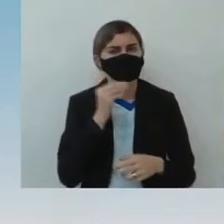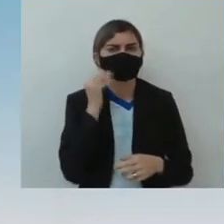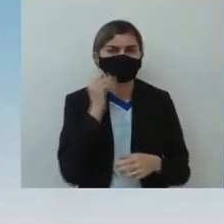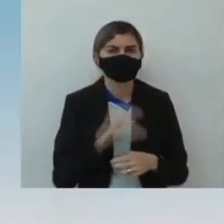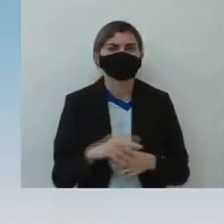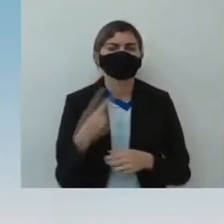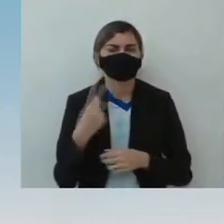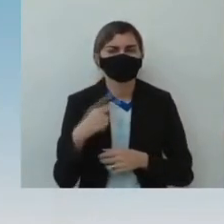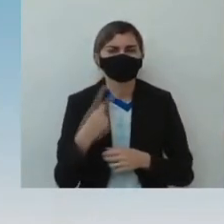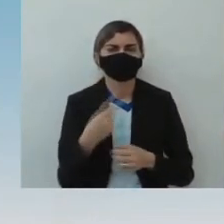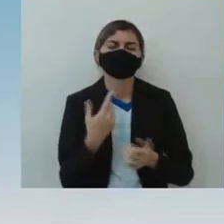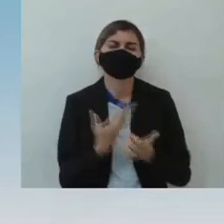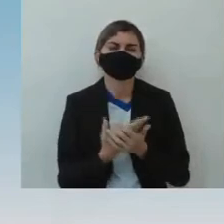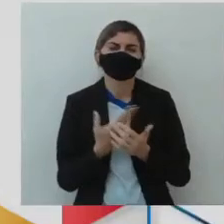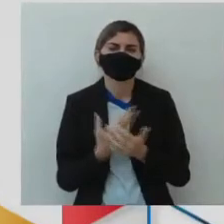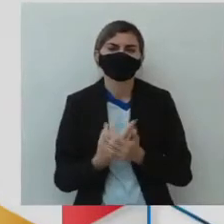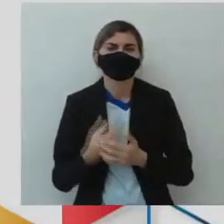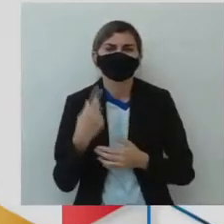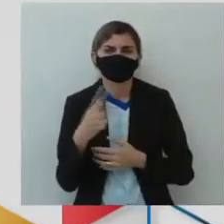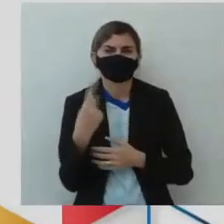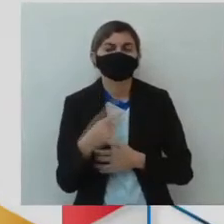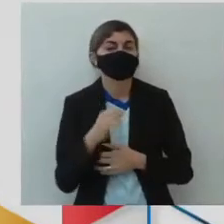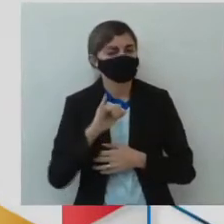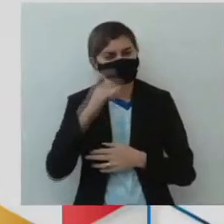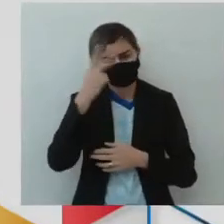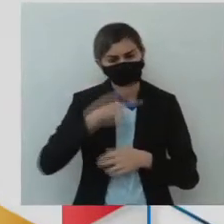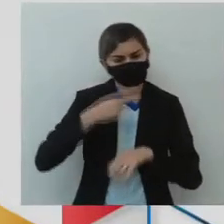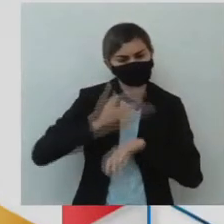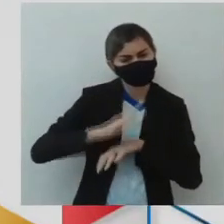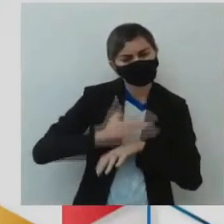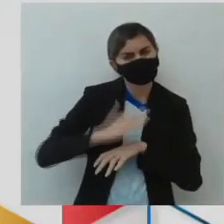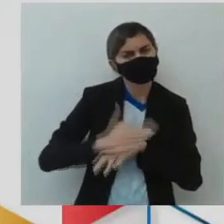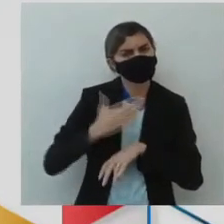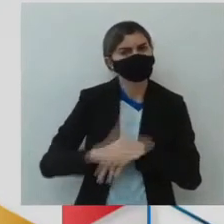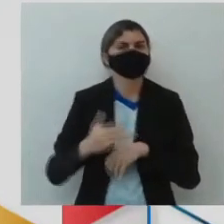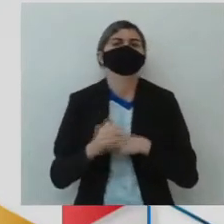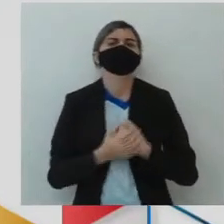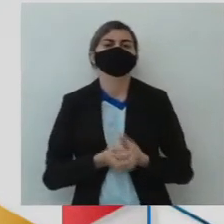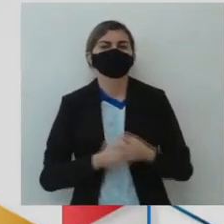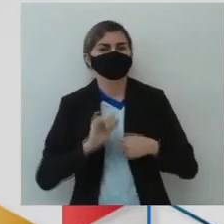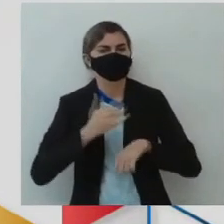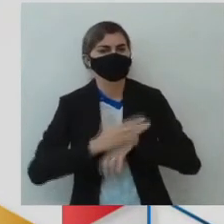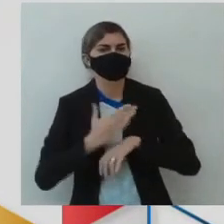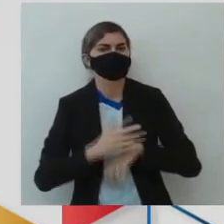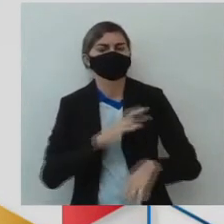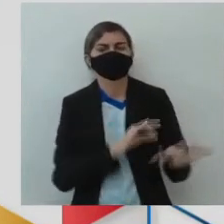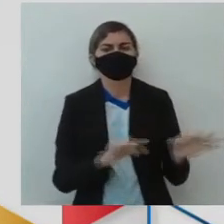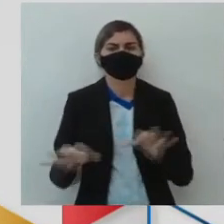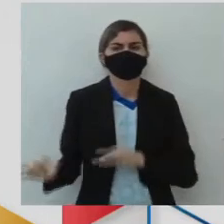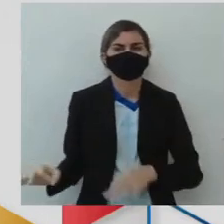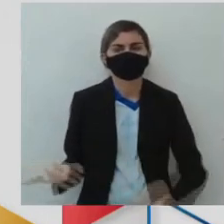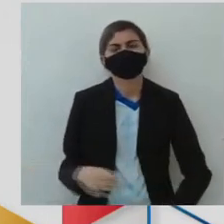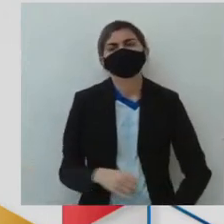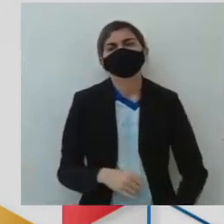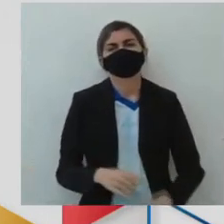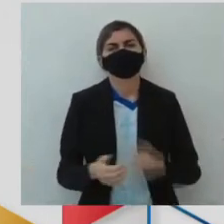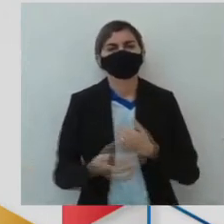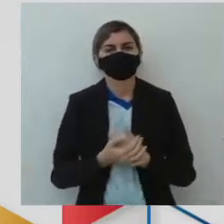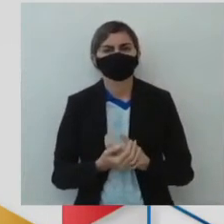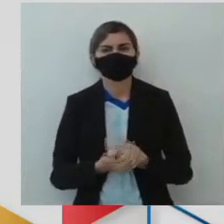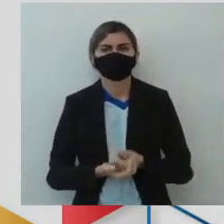test yourself regly teste teste regularmente Ok então